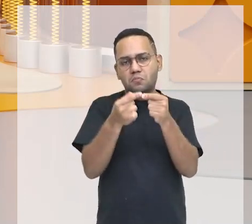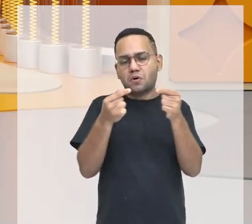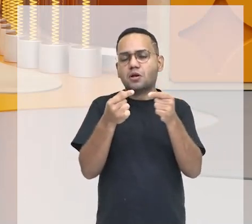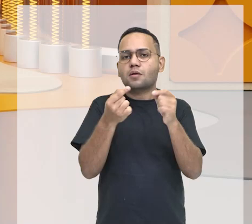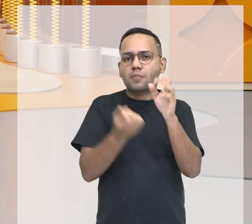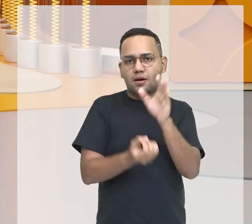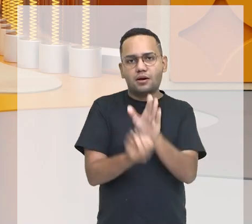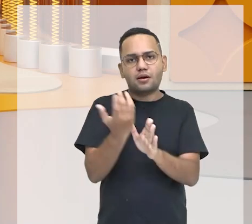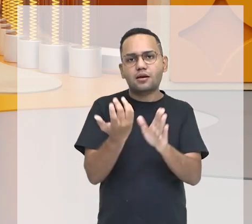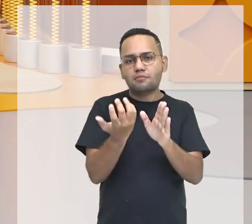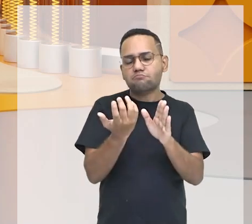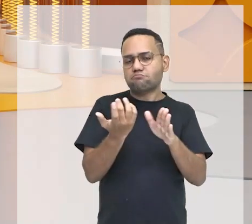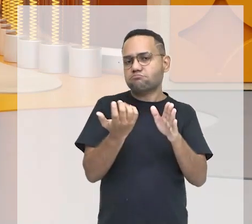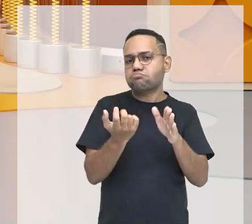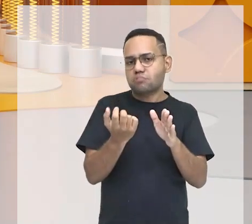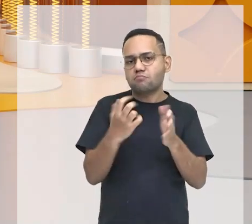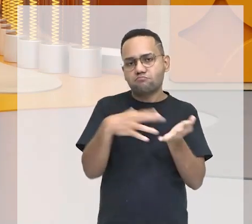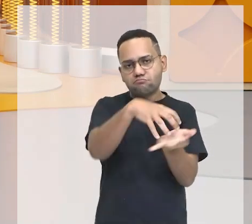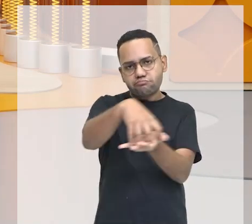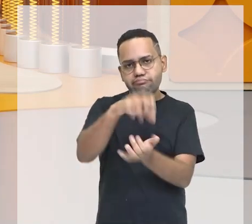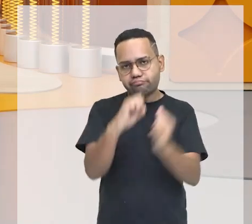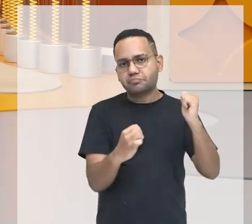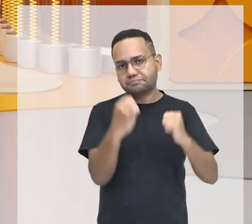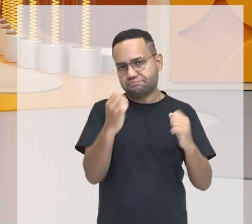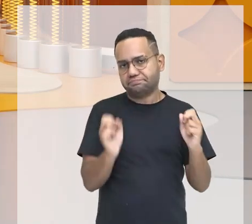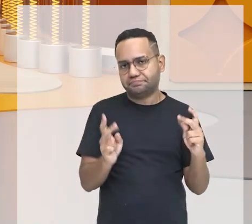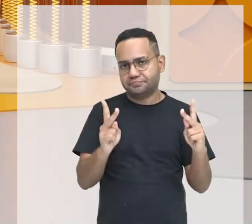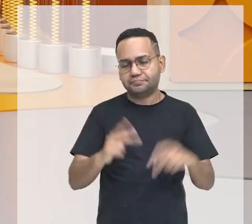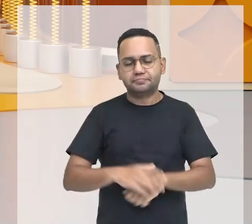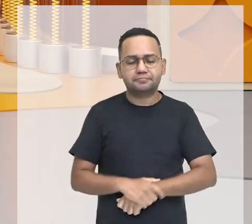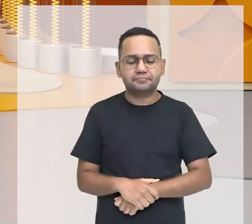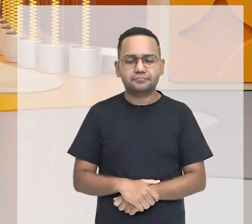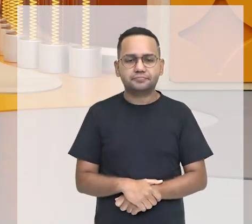tocar suas fábricas, não é isso? Então tá.